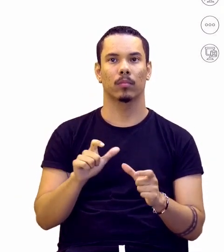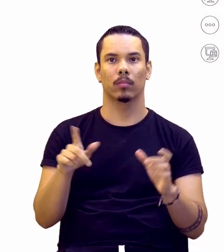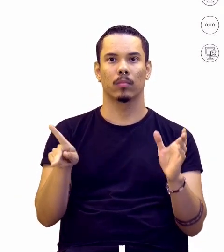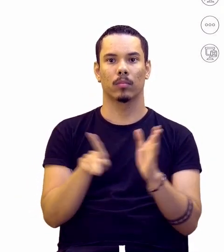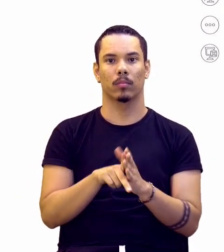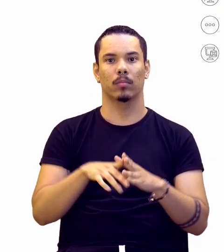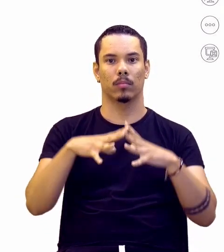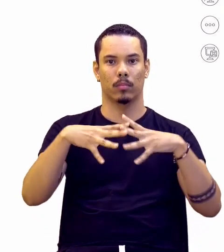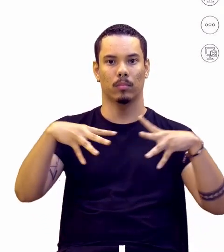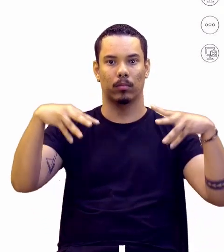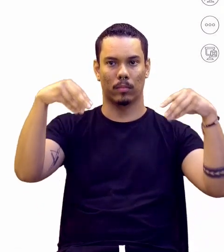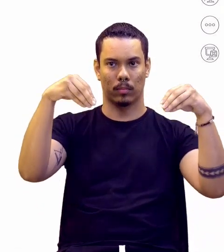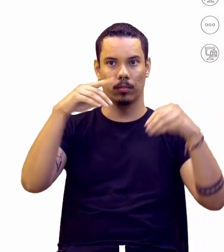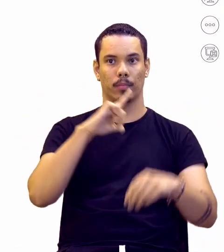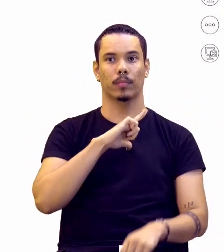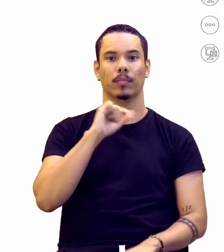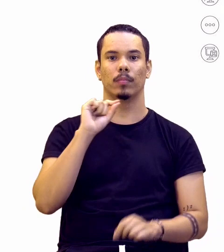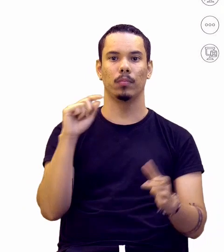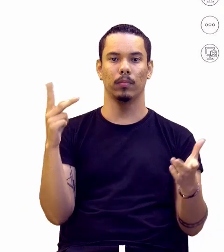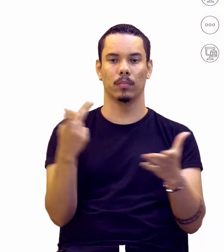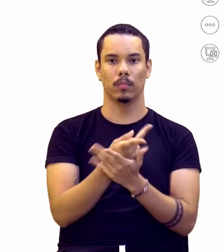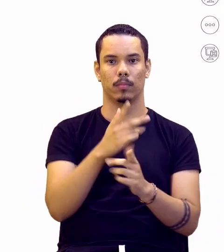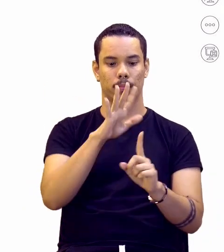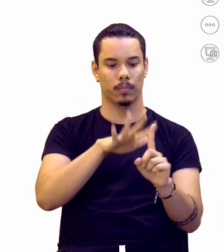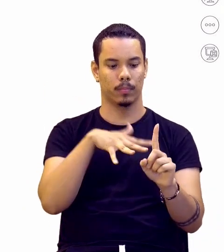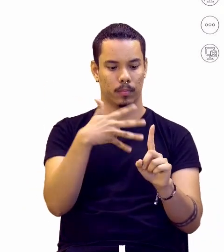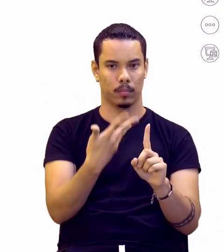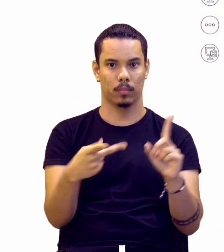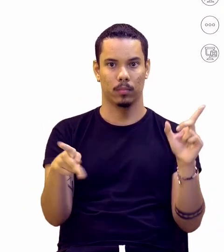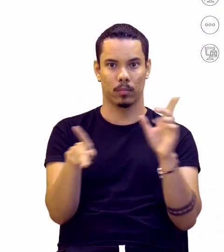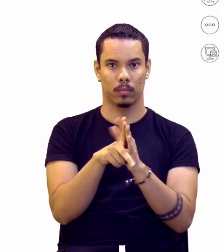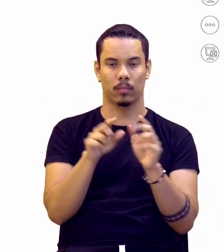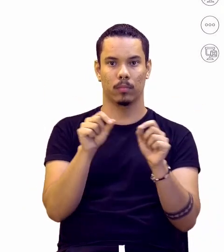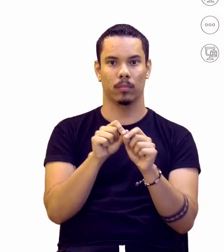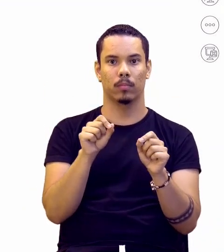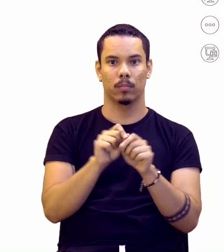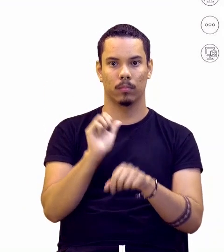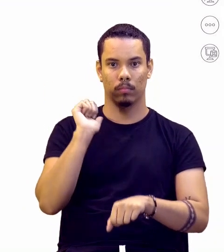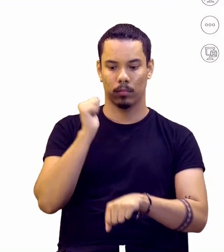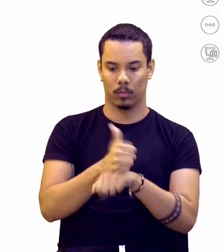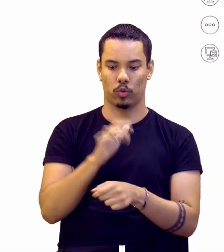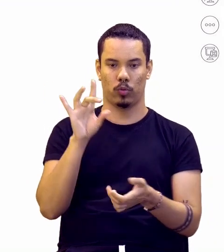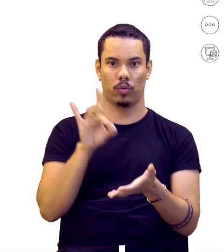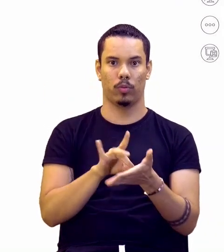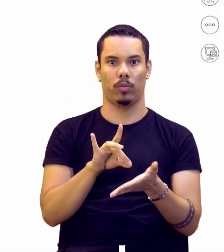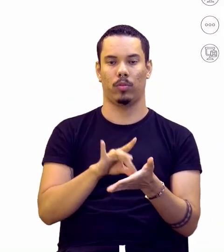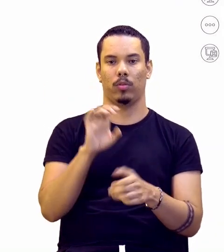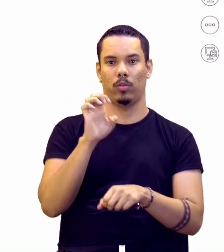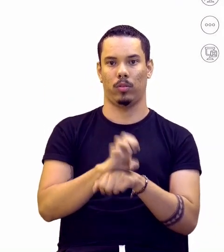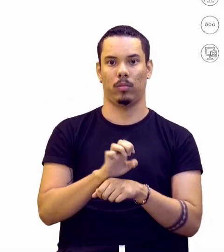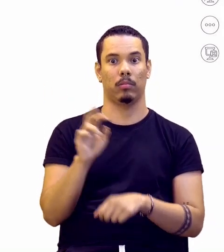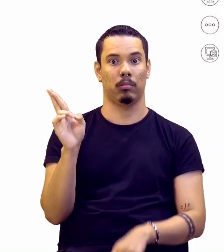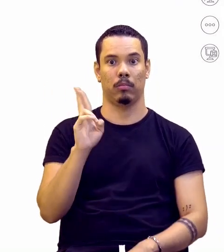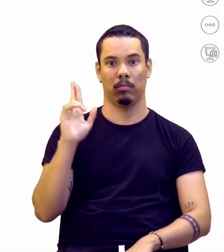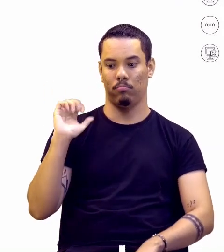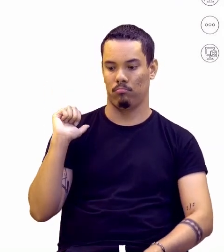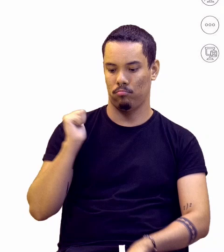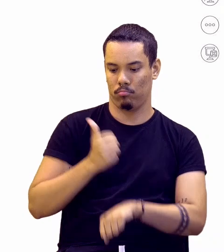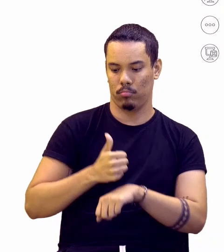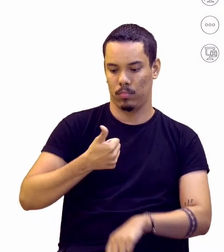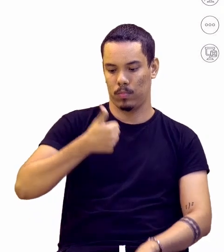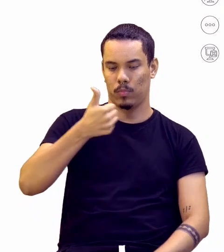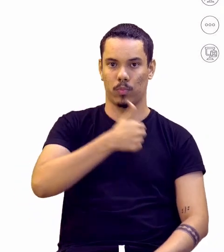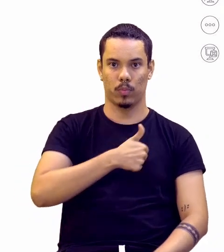Porto Velho, houve a cerimônia de instalação do Estado. E quem tomou posse como governador foi